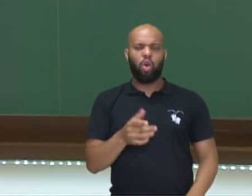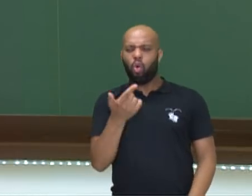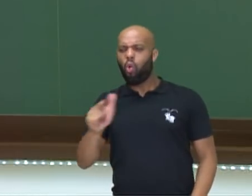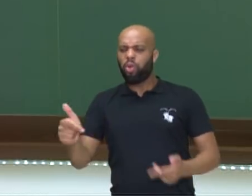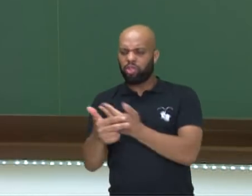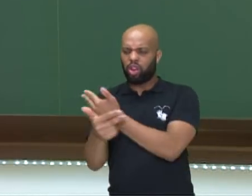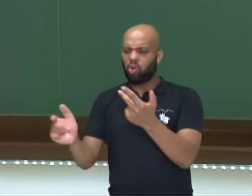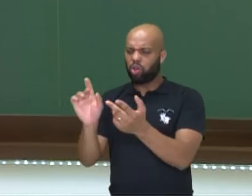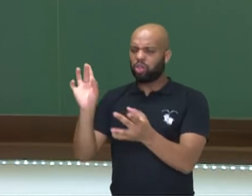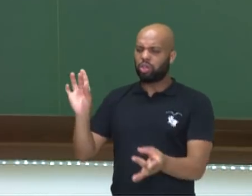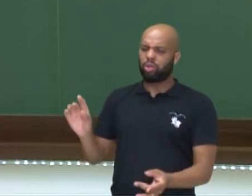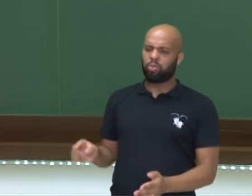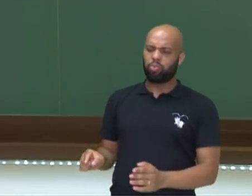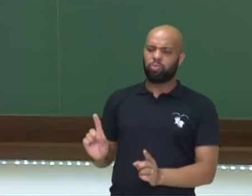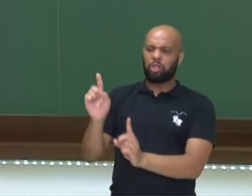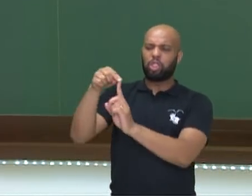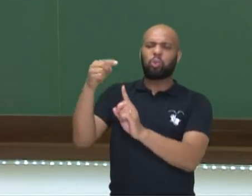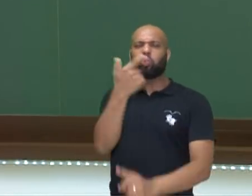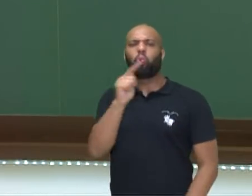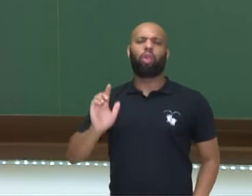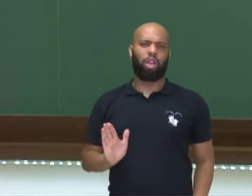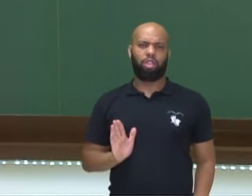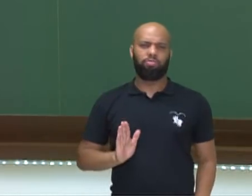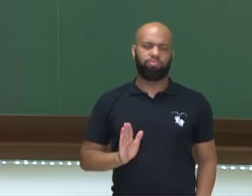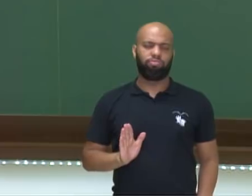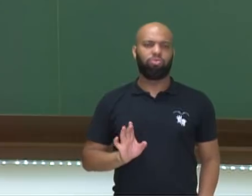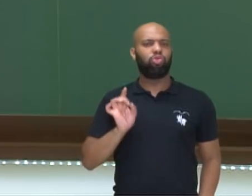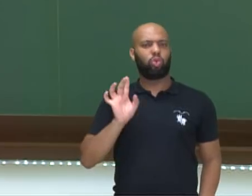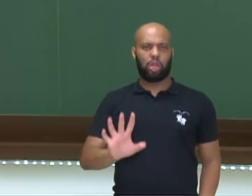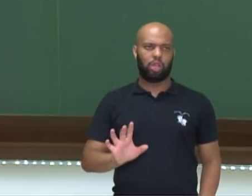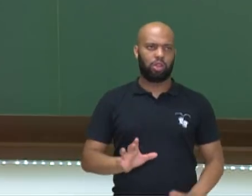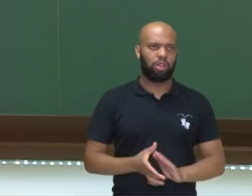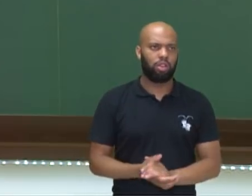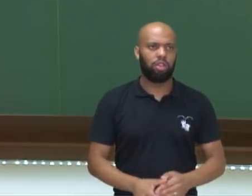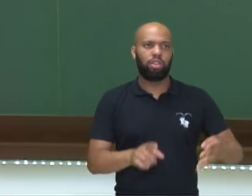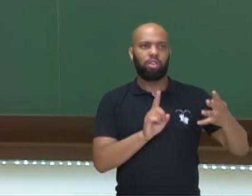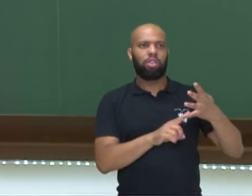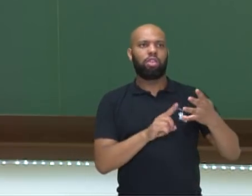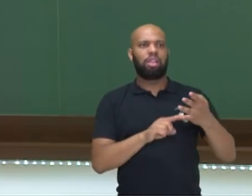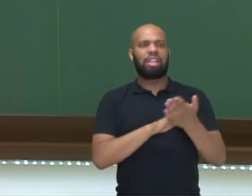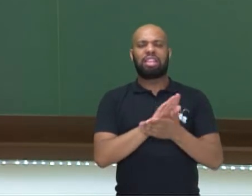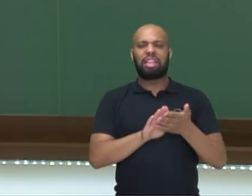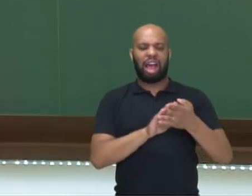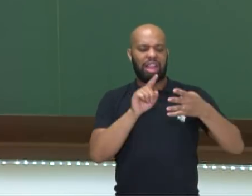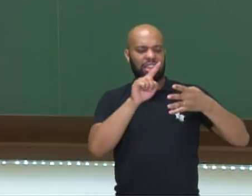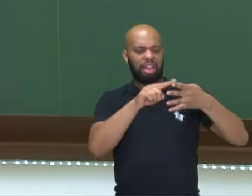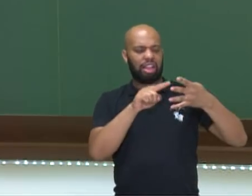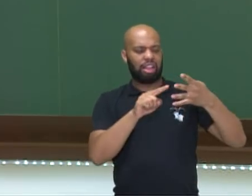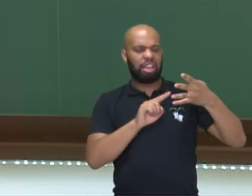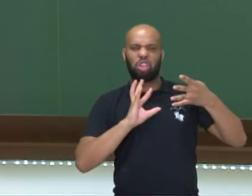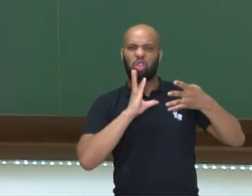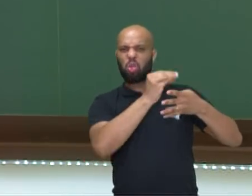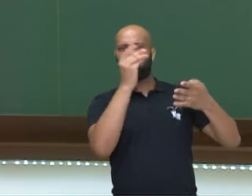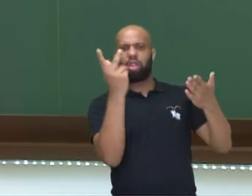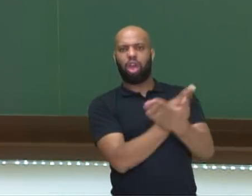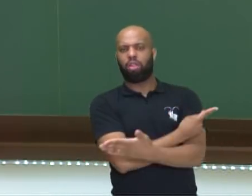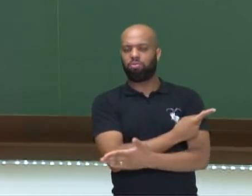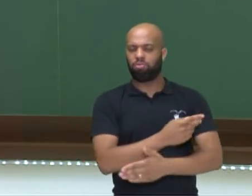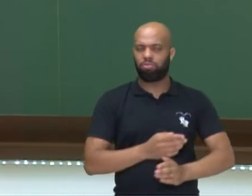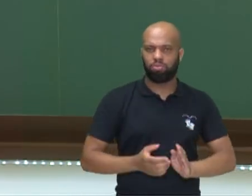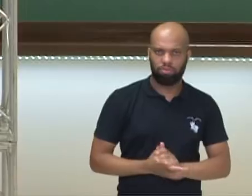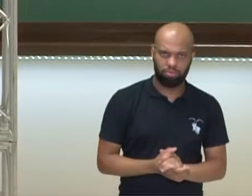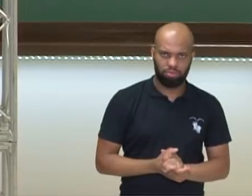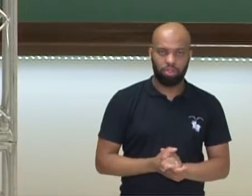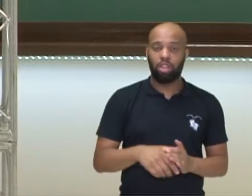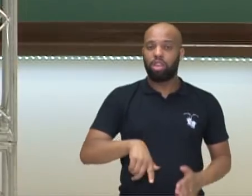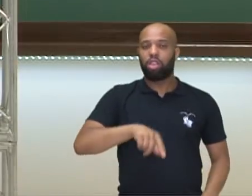outra alternativa para a realidade virtual. E D. Nenhuma das alternativas anteriores